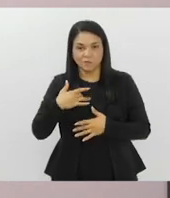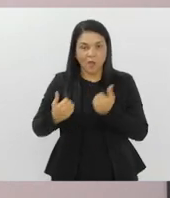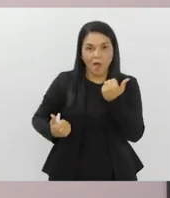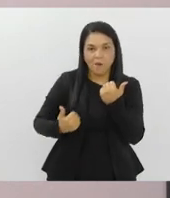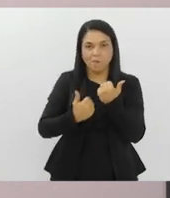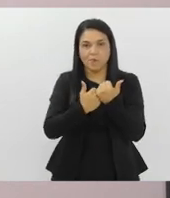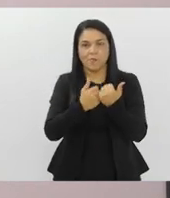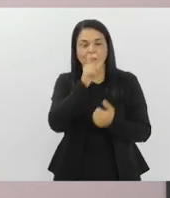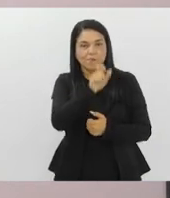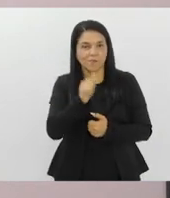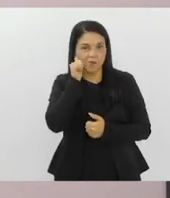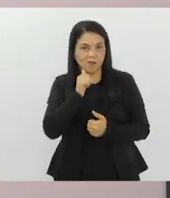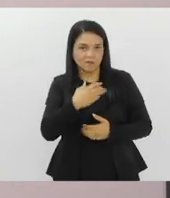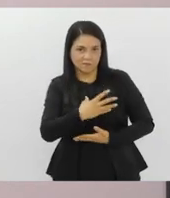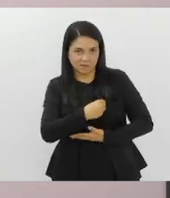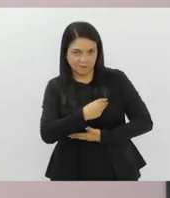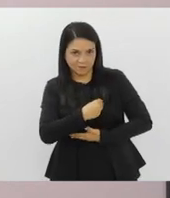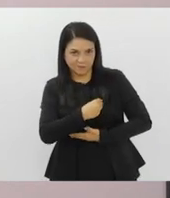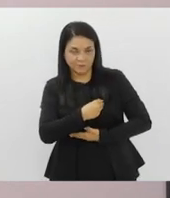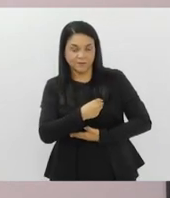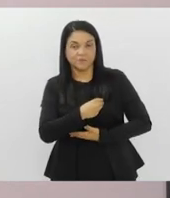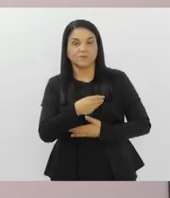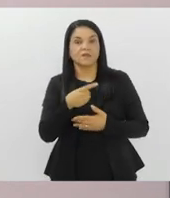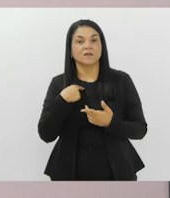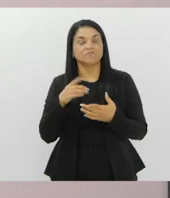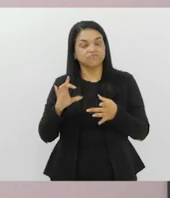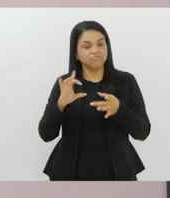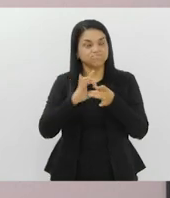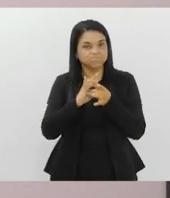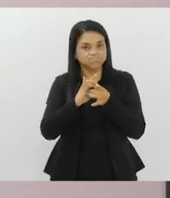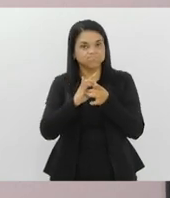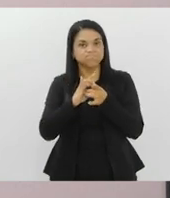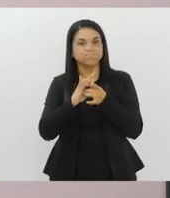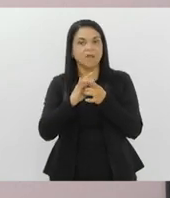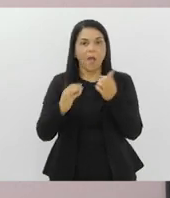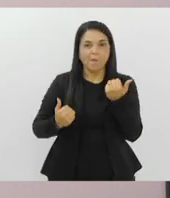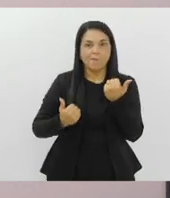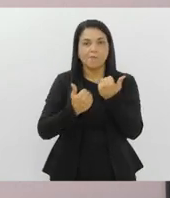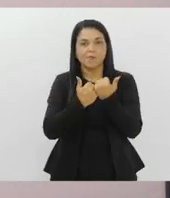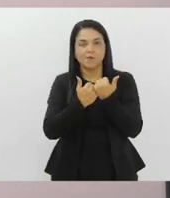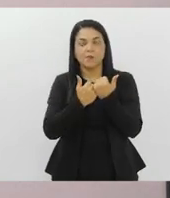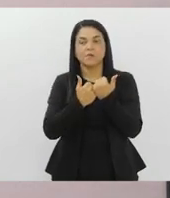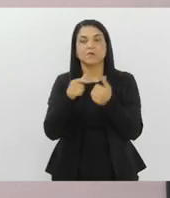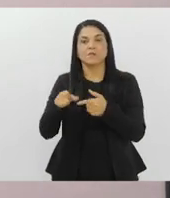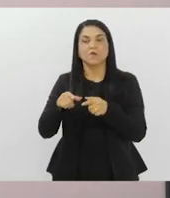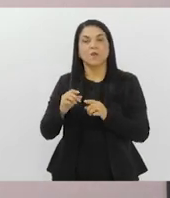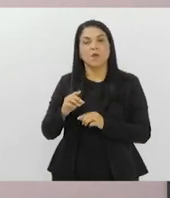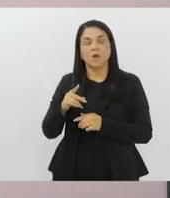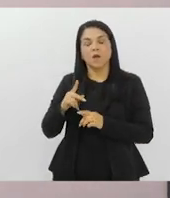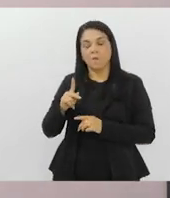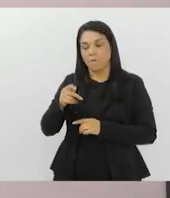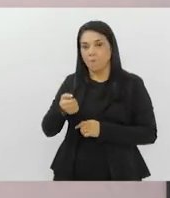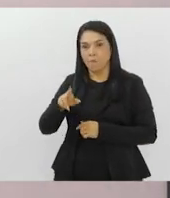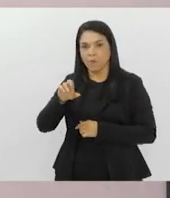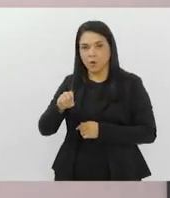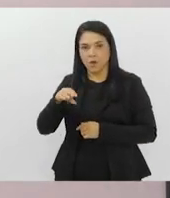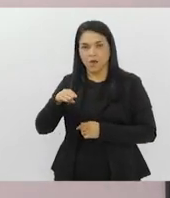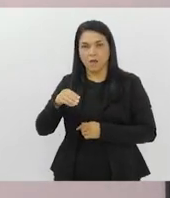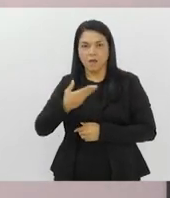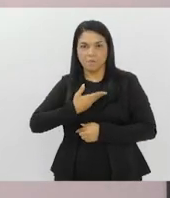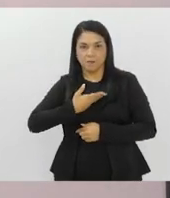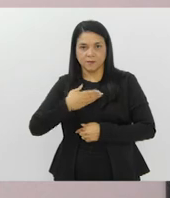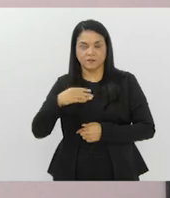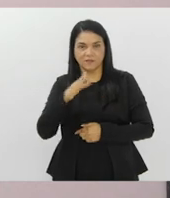que amamentam. As engrenagens que compõem o apoio são a Iniciativa Hospital Amigo da Criança, a Rede Brasileira de Banco de Leite